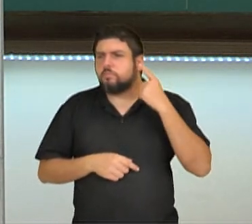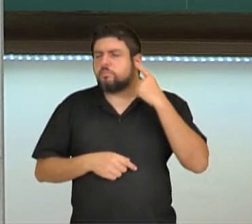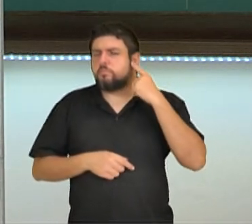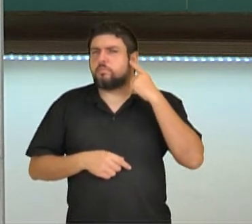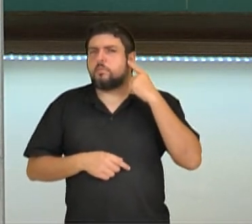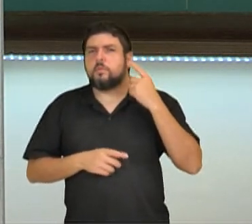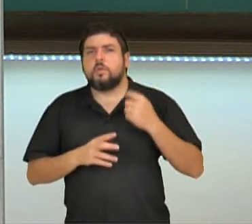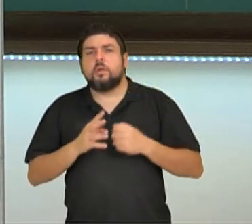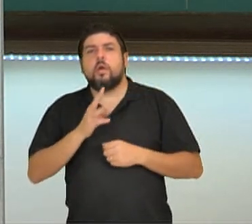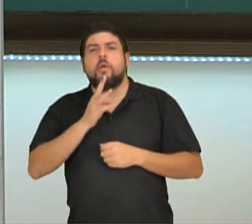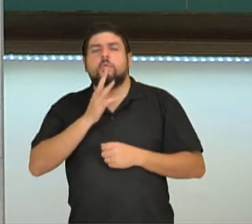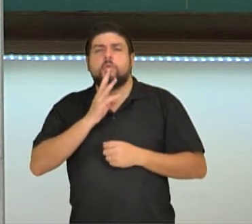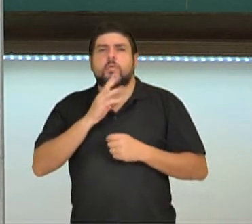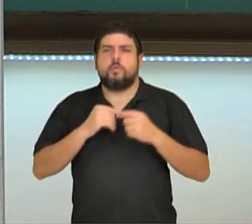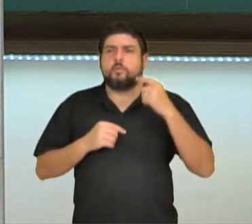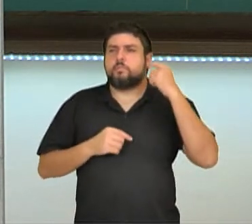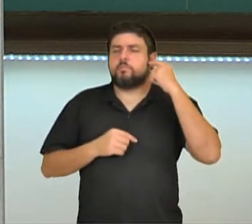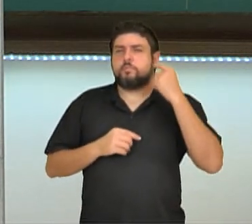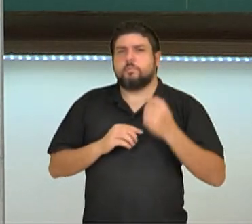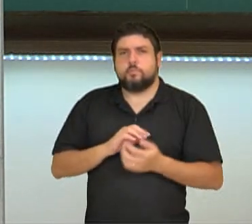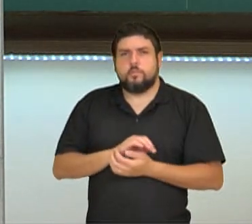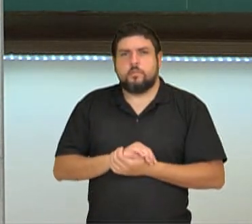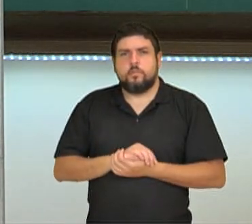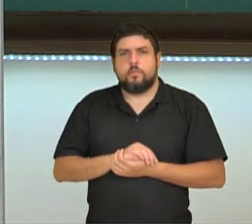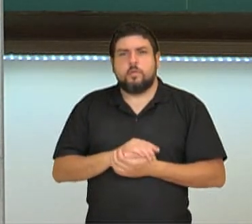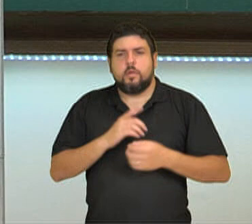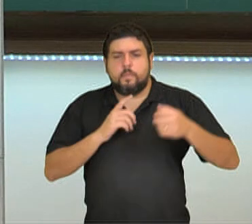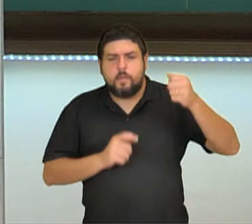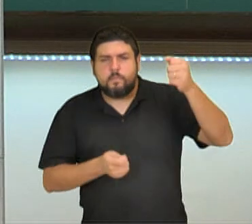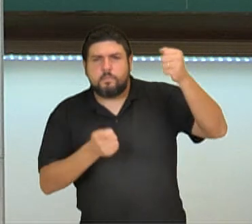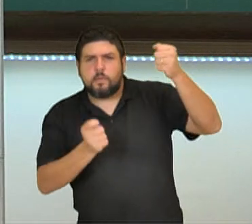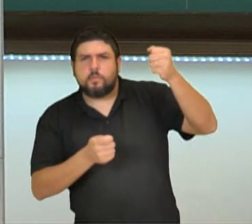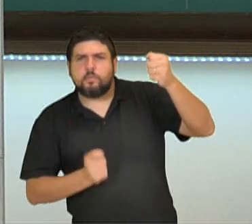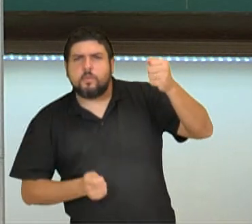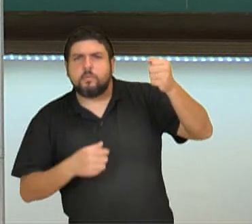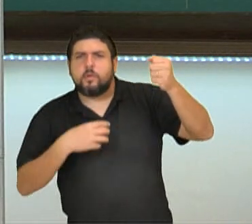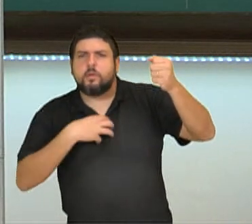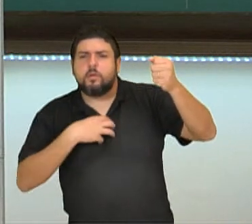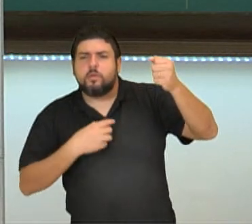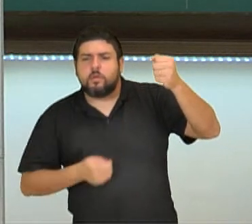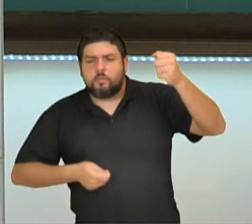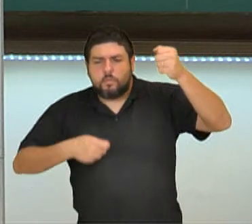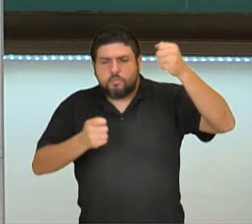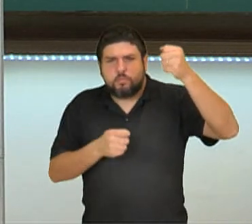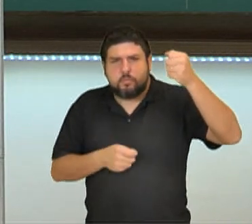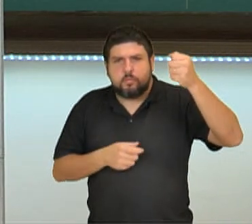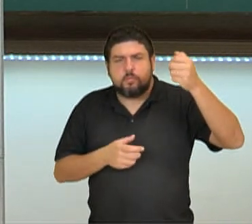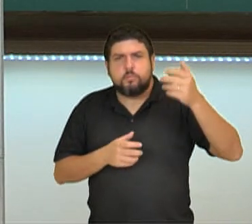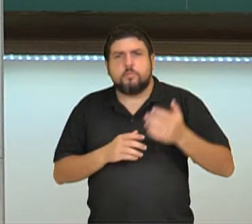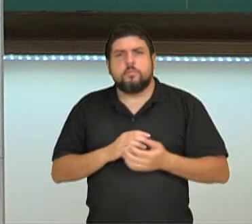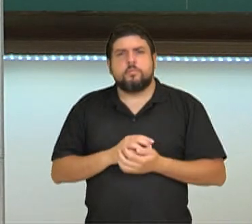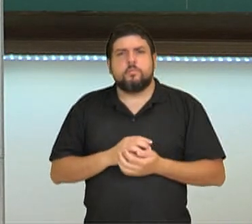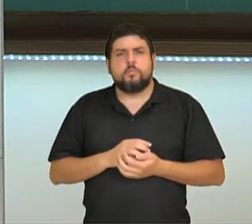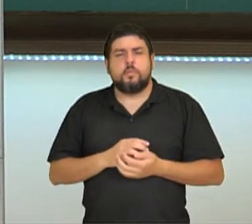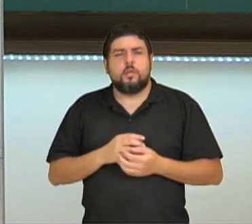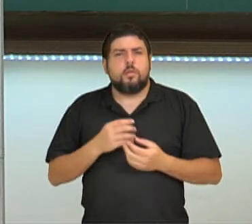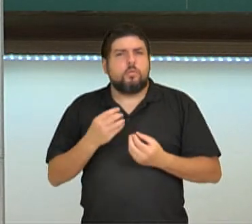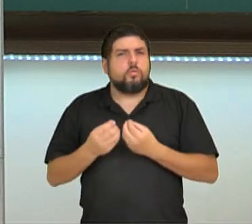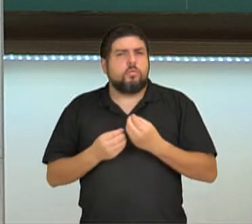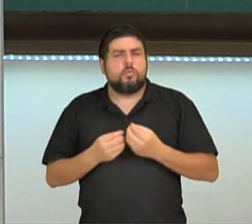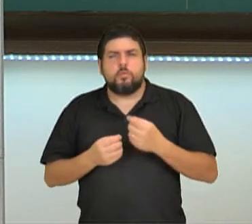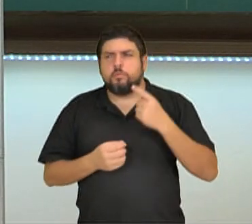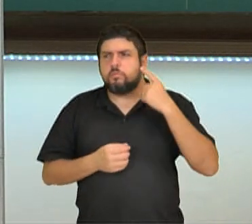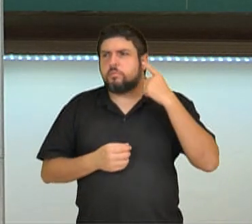batida característica do berimbau que só ele tem. Quando esse som, né, surge, quando nós